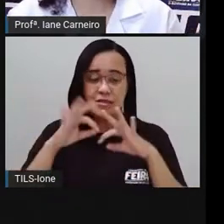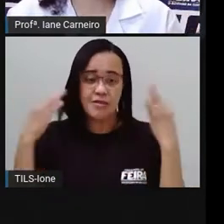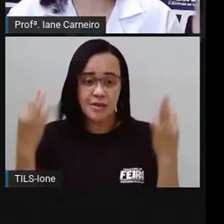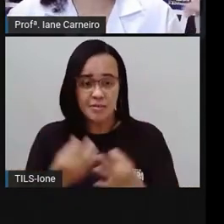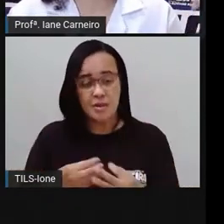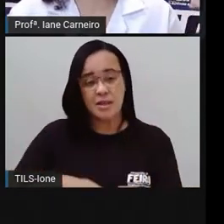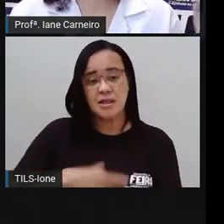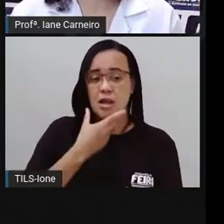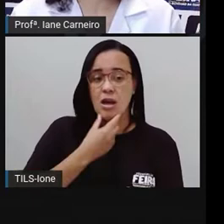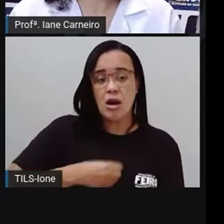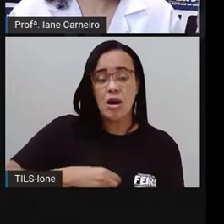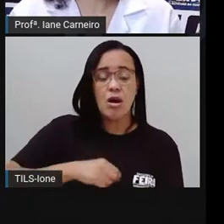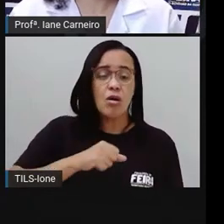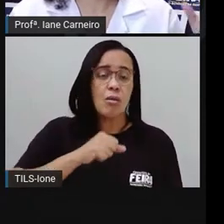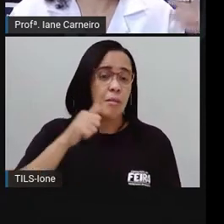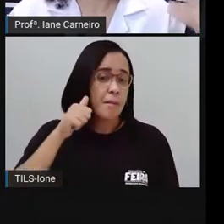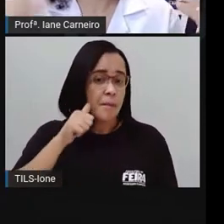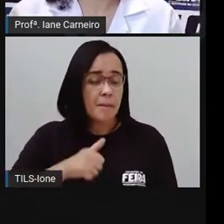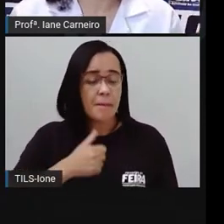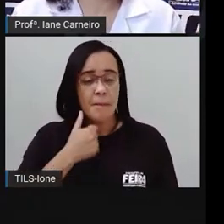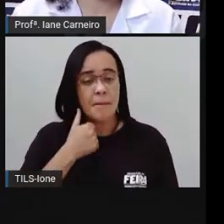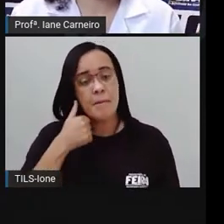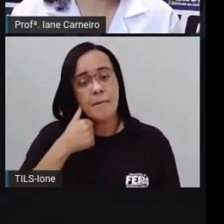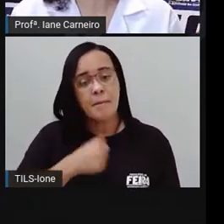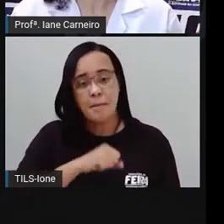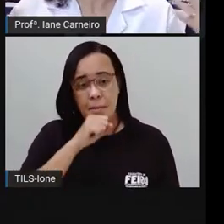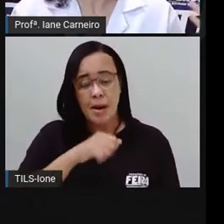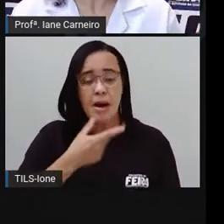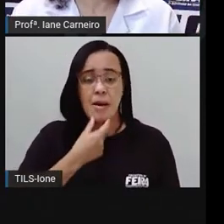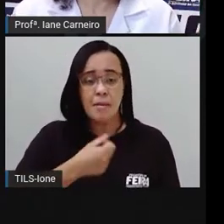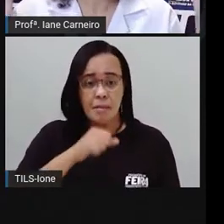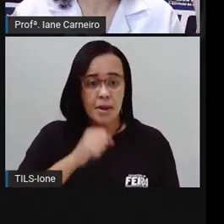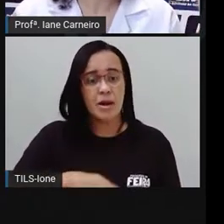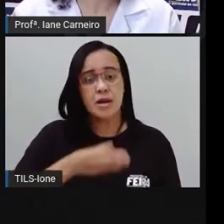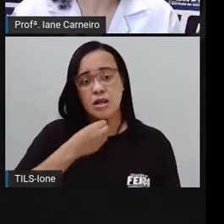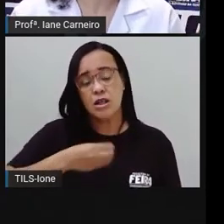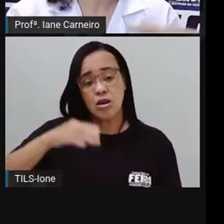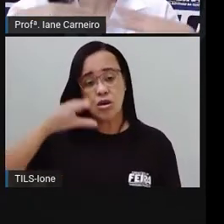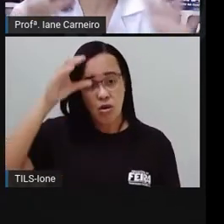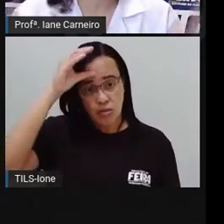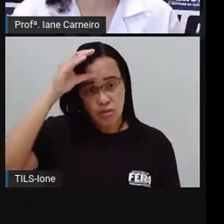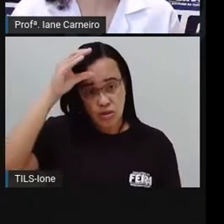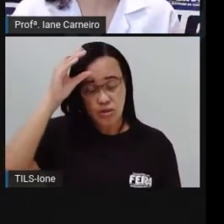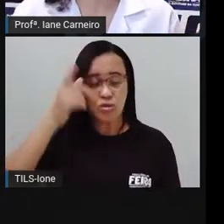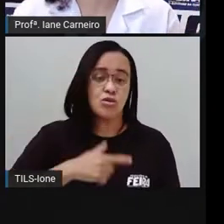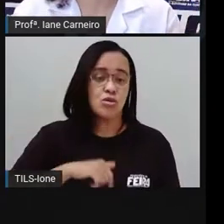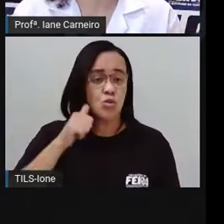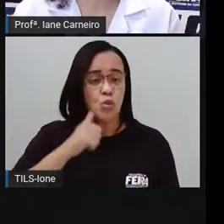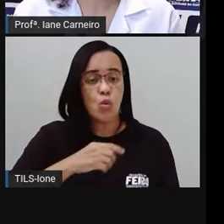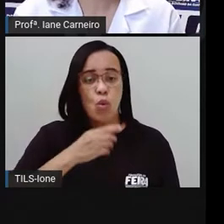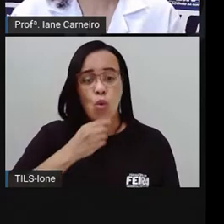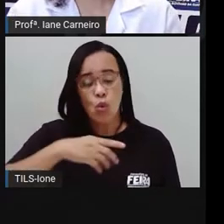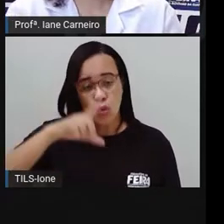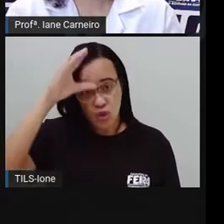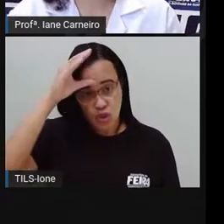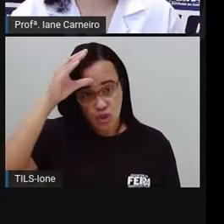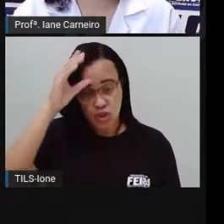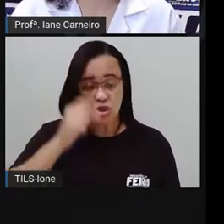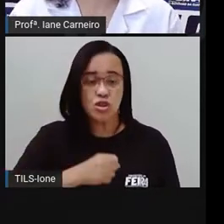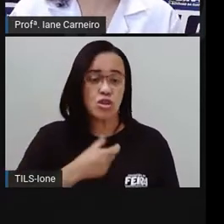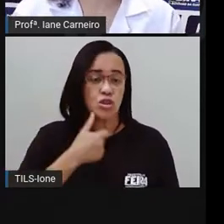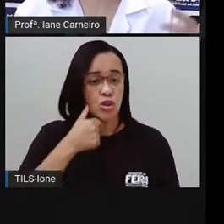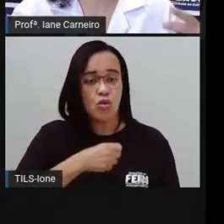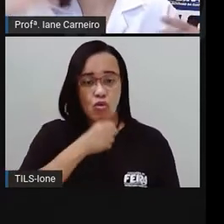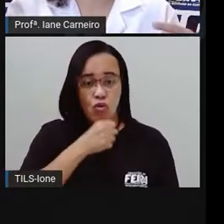o tio, a avó, para pegar esses materiais que tem em casa para vocês fazerem. E usar a criatividade, tá certo? Se não